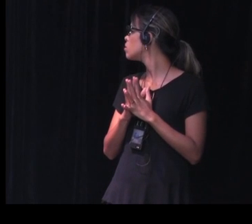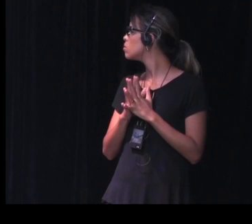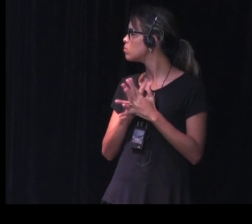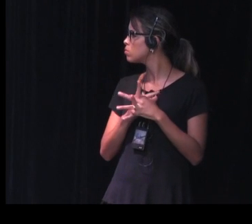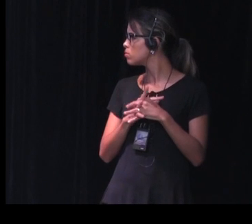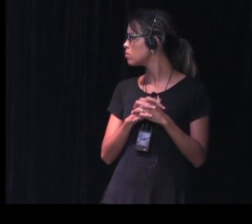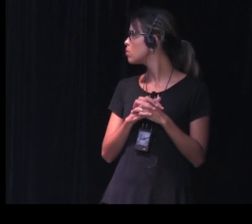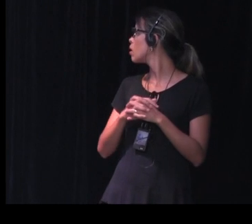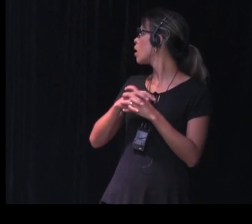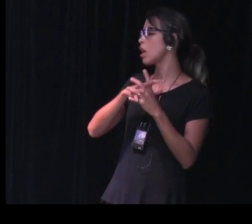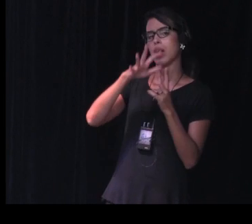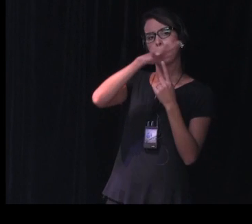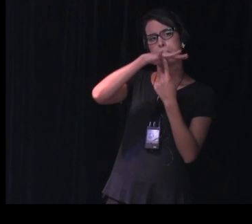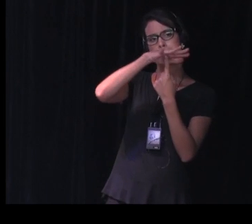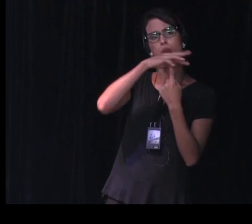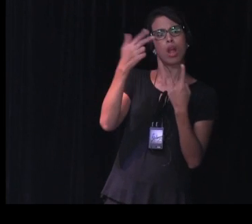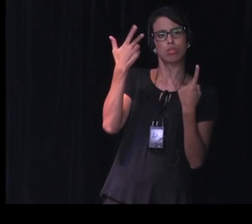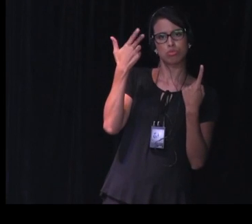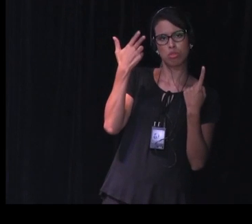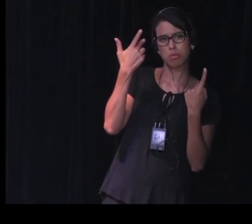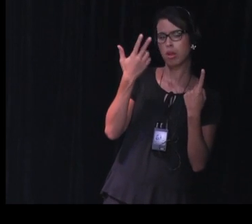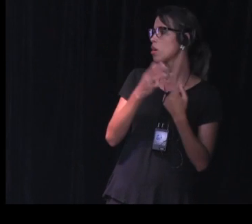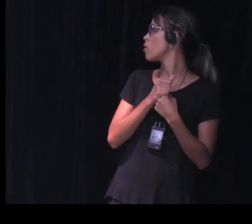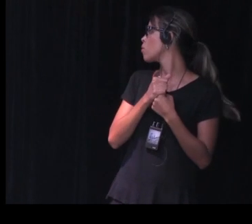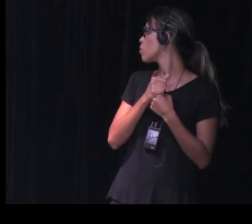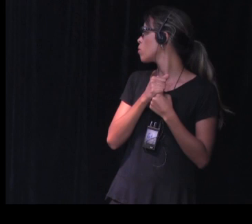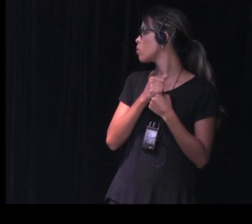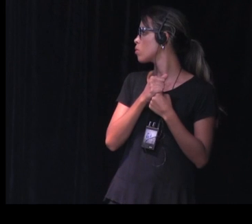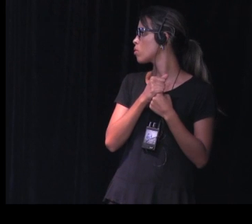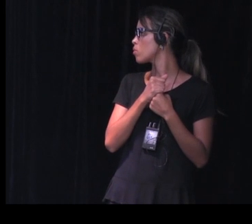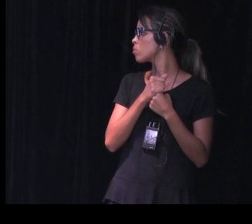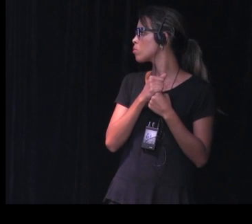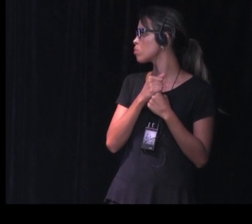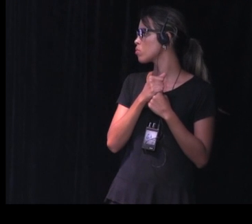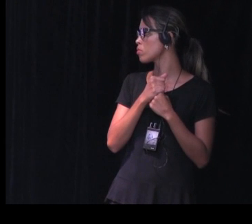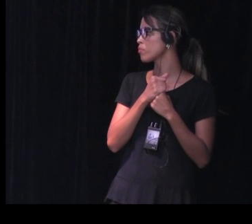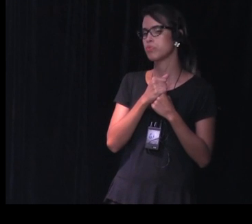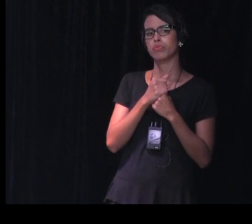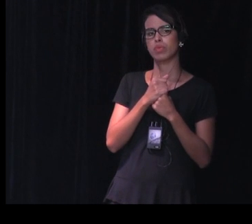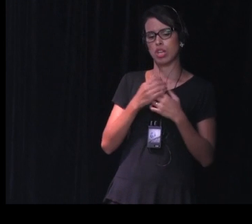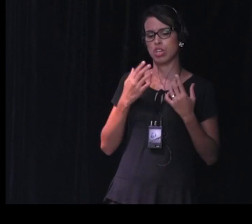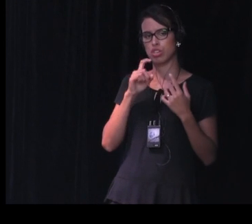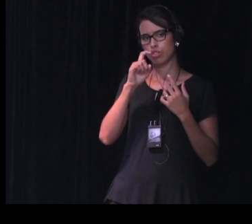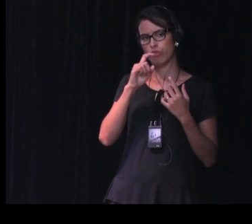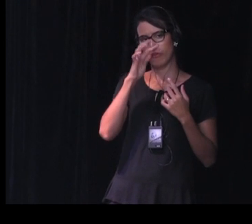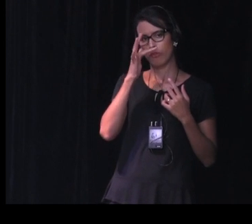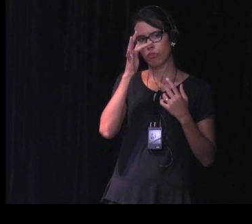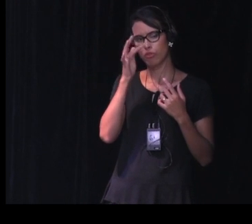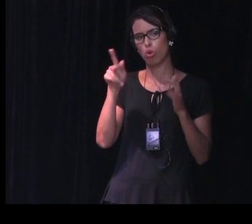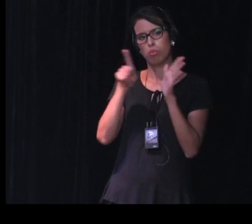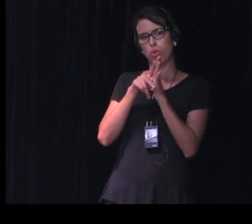as zonas de hortas da Quinta Normal, hortas e chácaras,